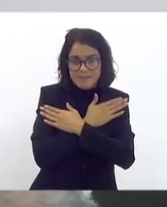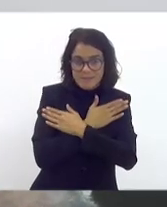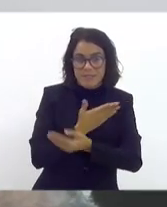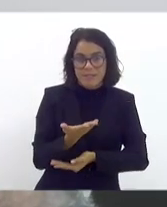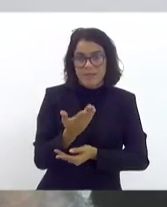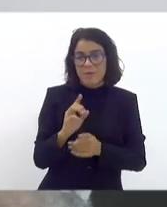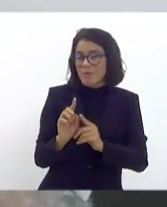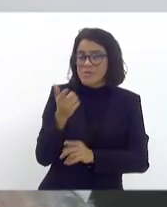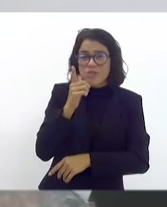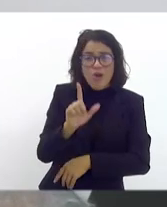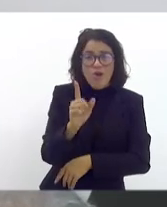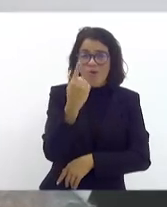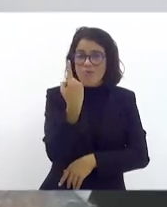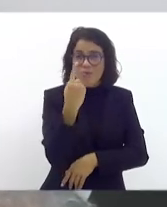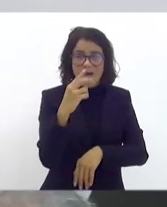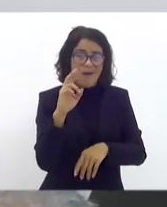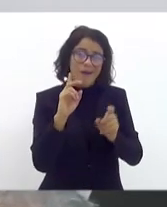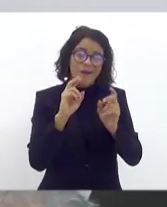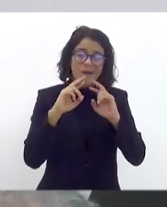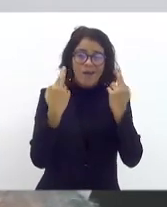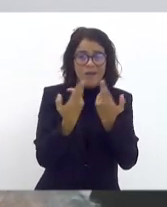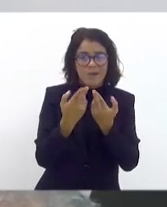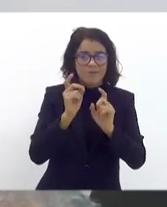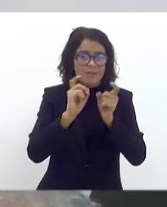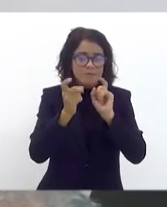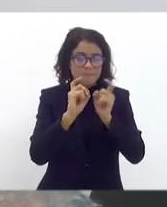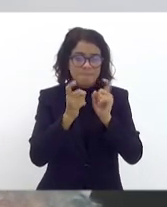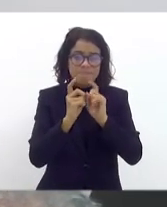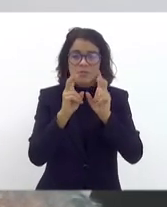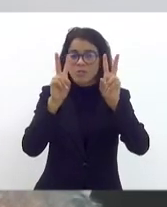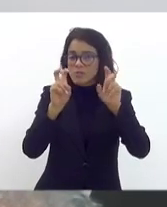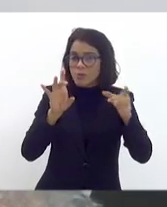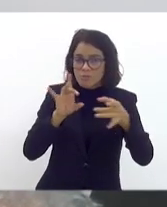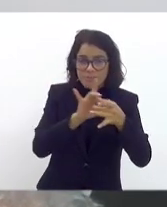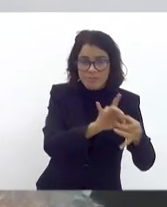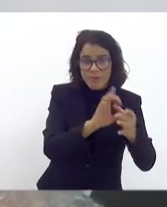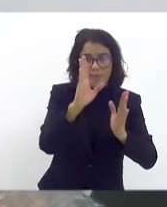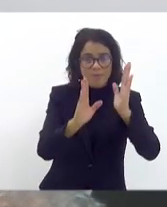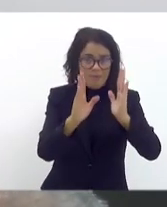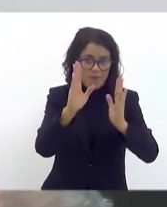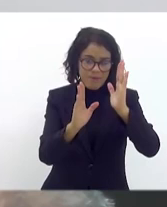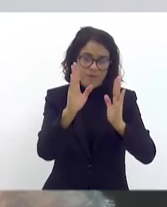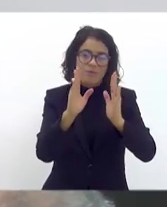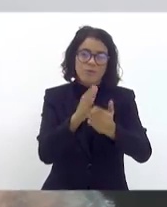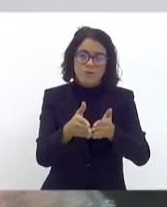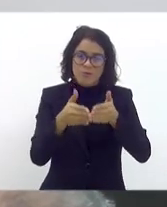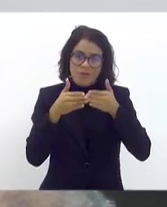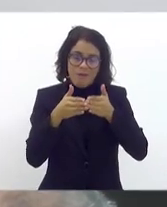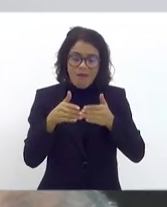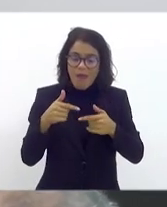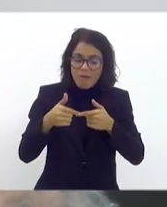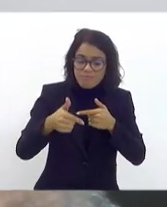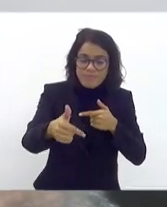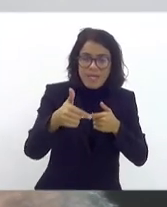reunião, provavelmente duas, talvez, com relação a esse período do recesso, que é daqui a 15,